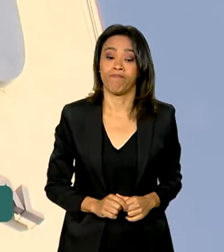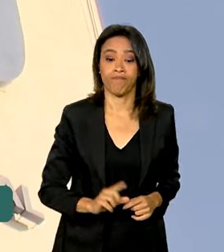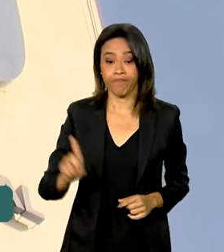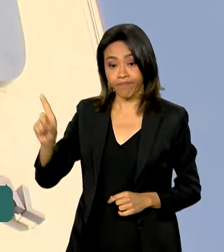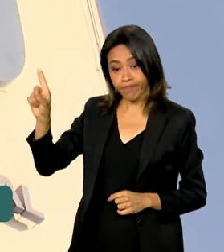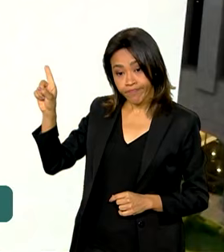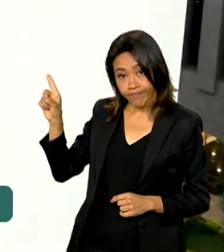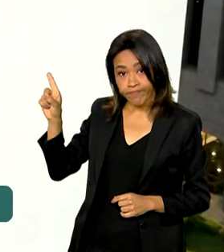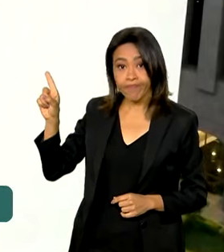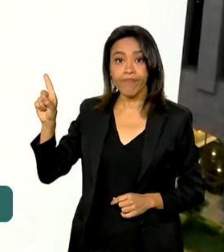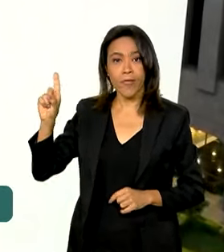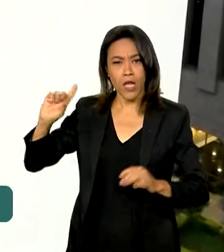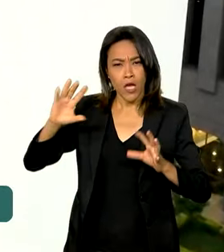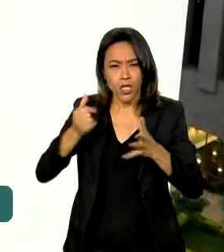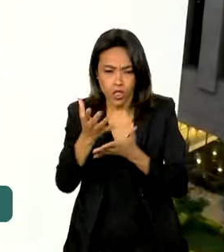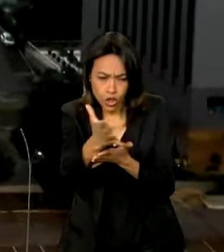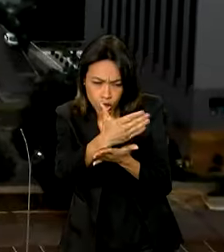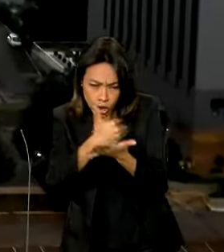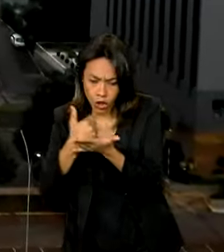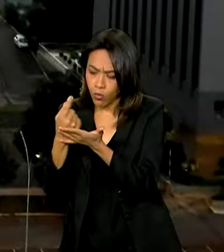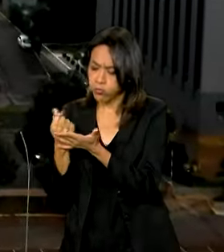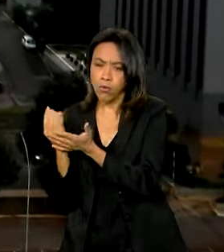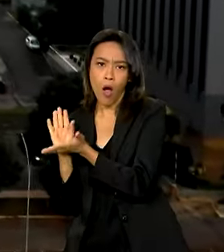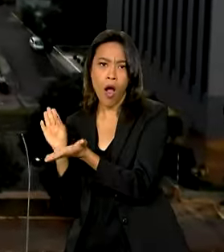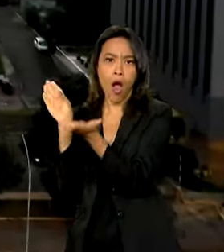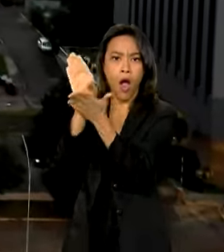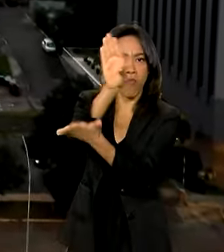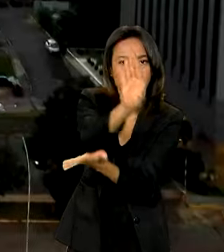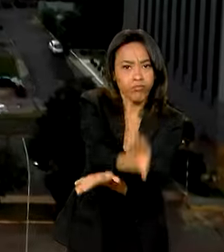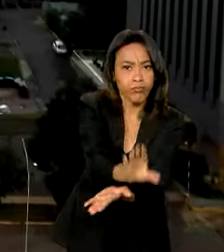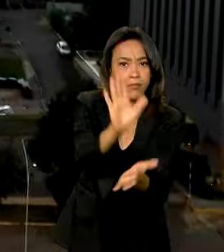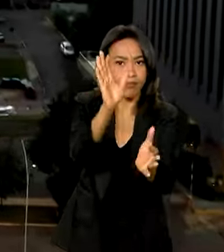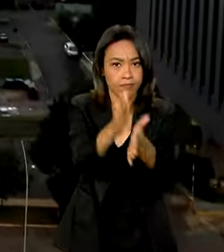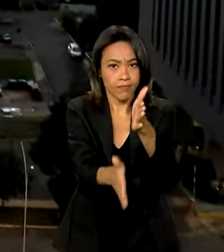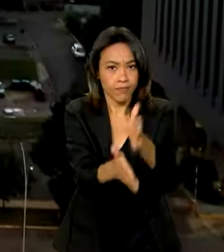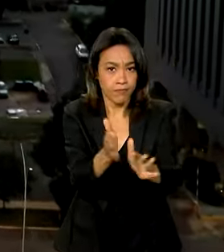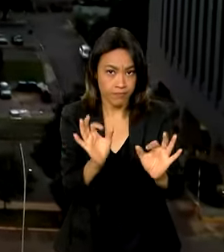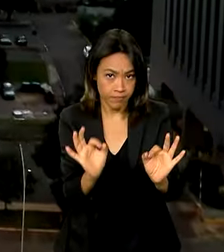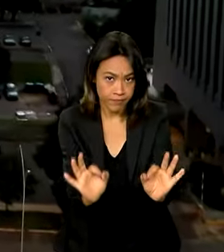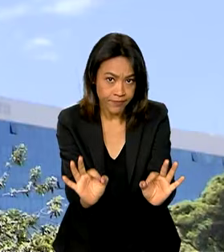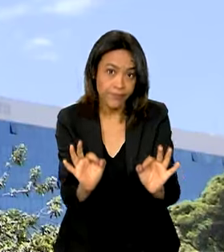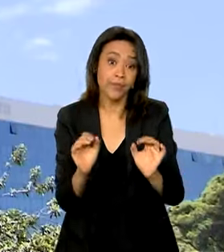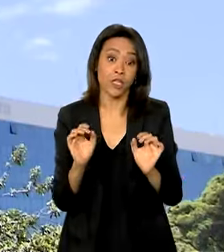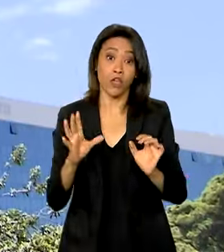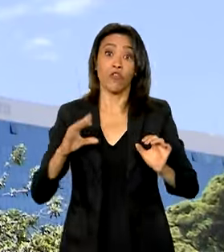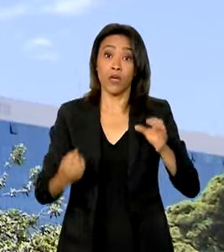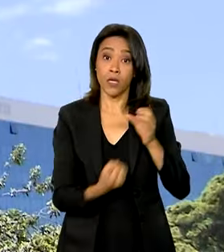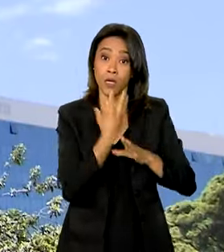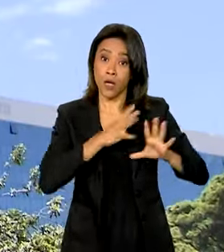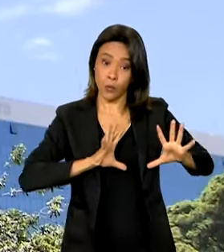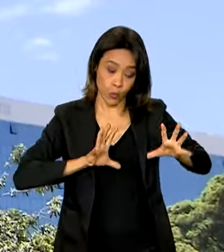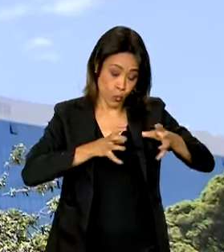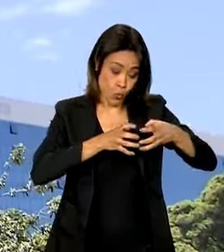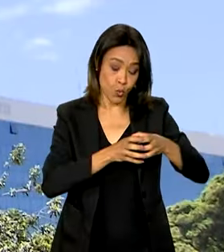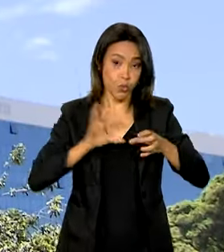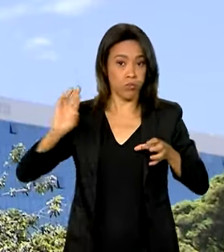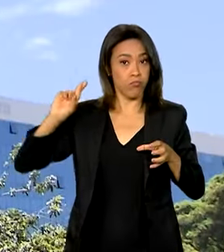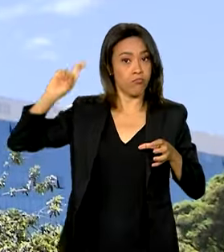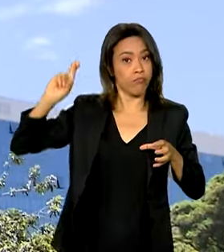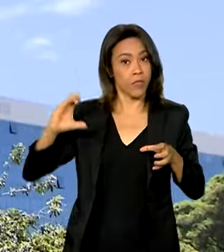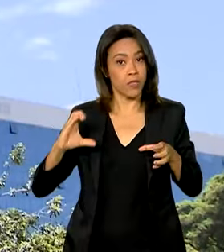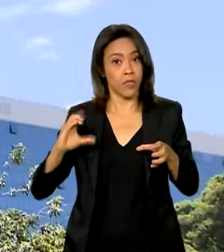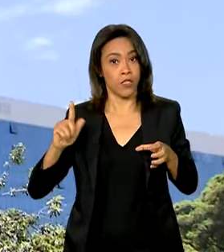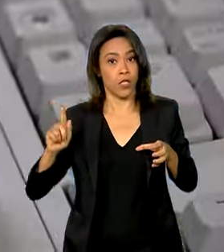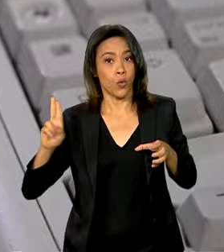Recursos empenhados, liquidados e efetivamente pagos. Um comitê extraordinário foi criado pela CGU